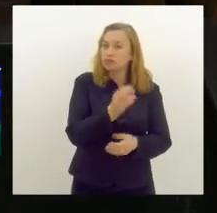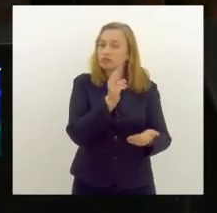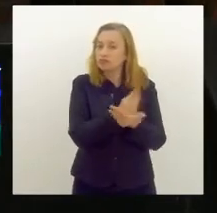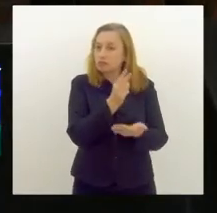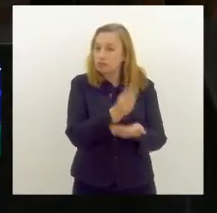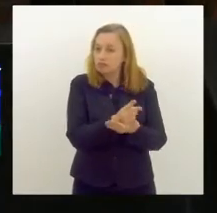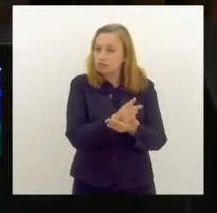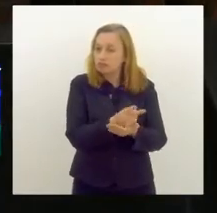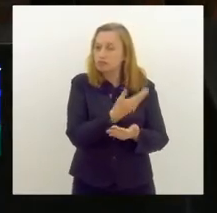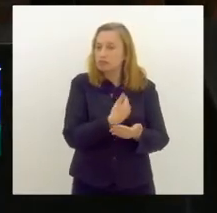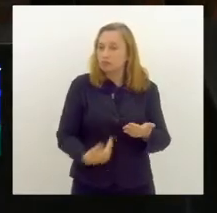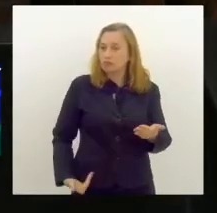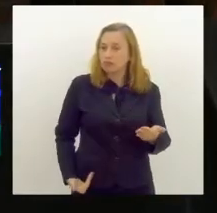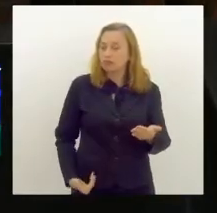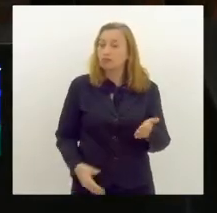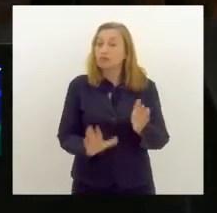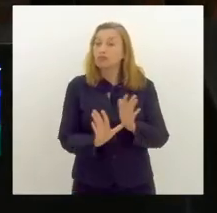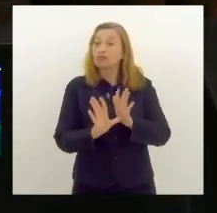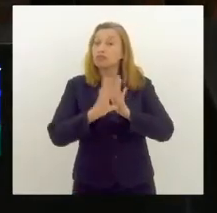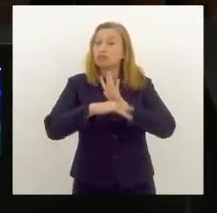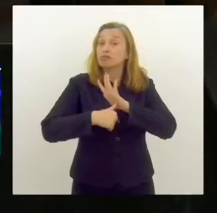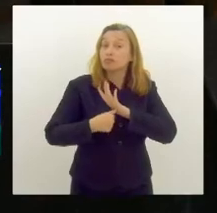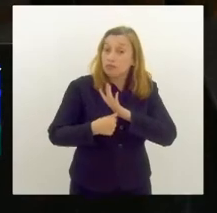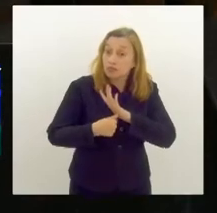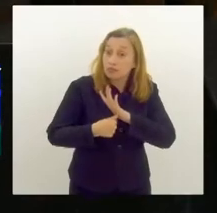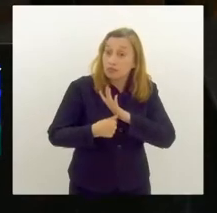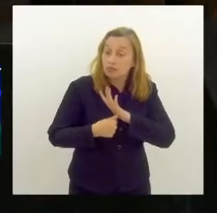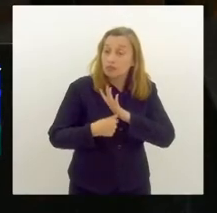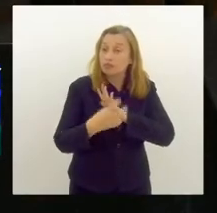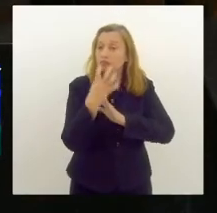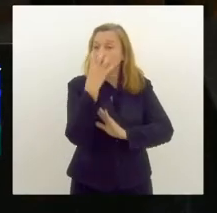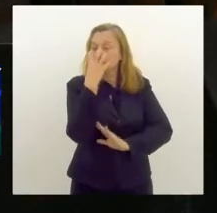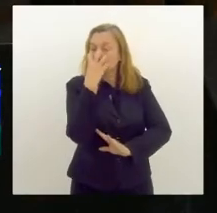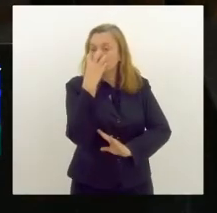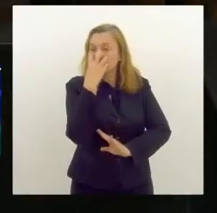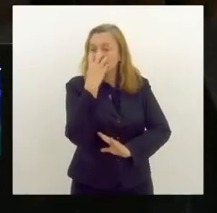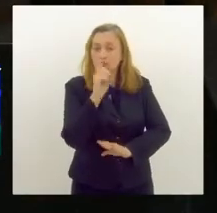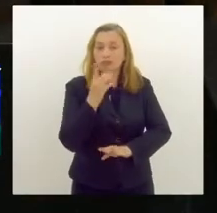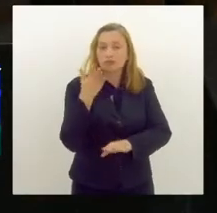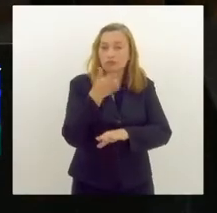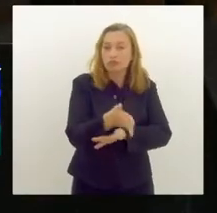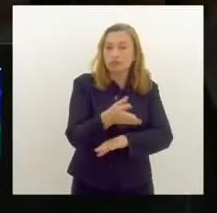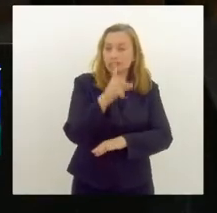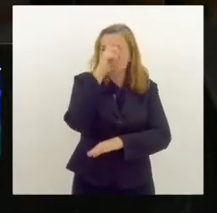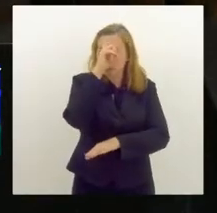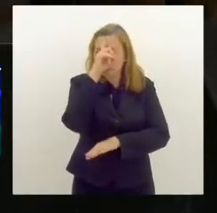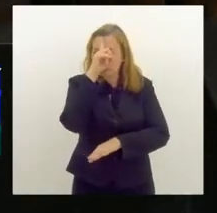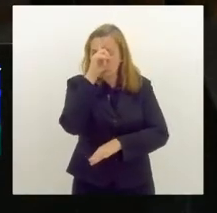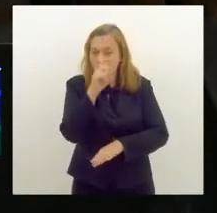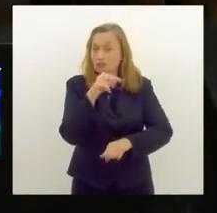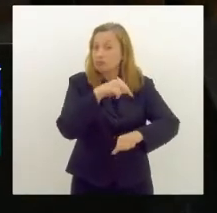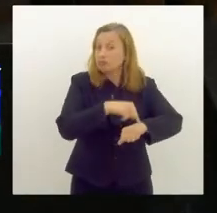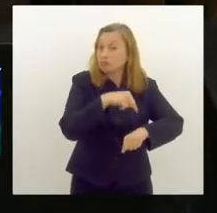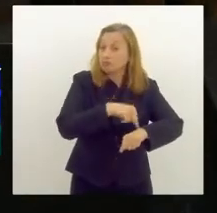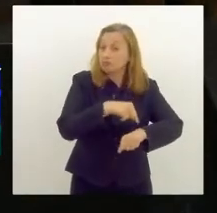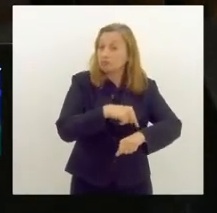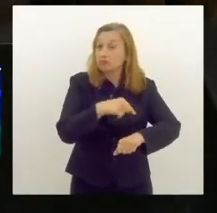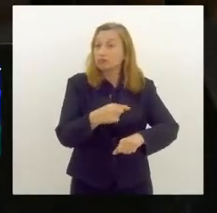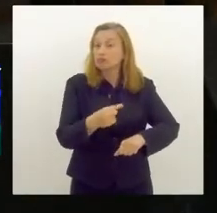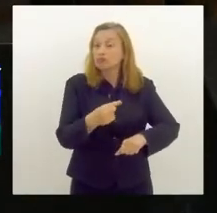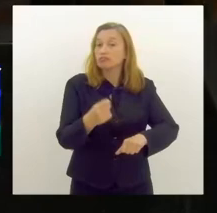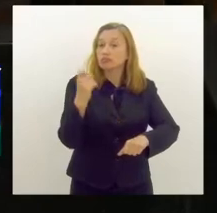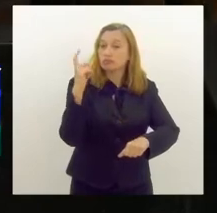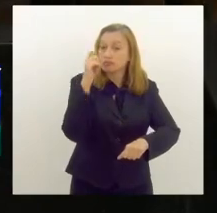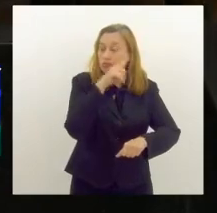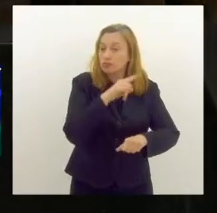governo superfaturou respiradores que não chegaram para a população, que naquele momento mais agudo